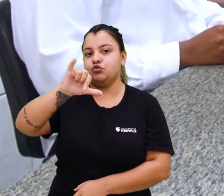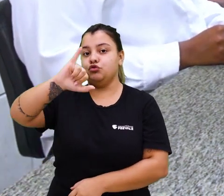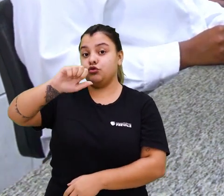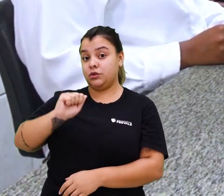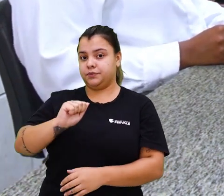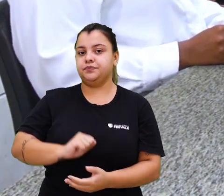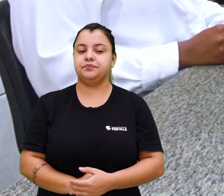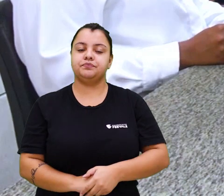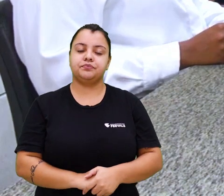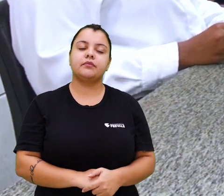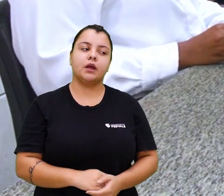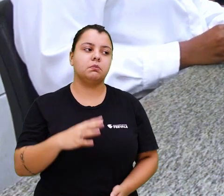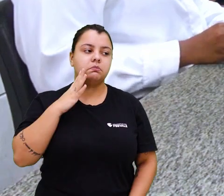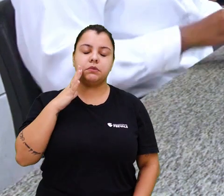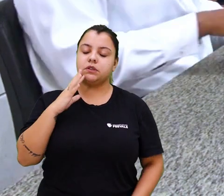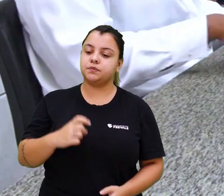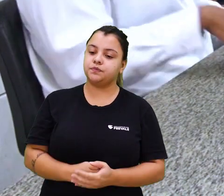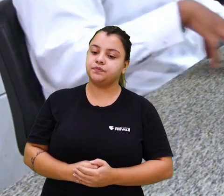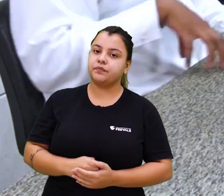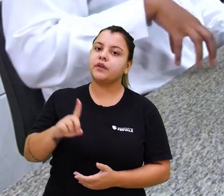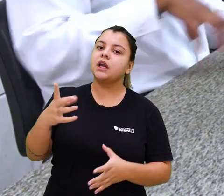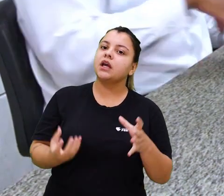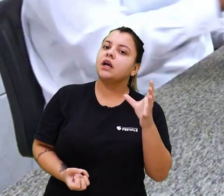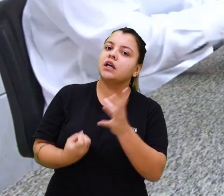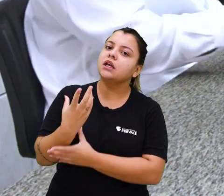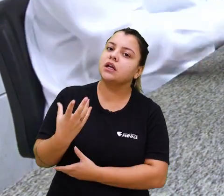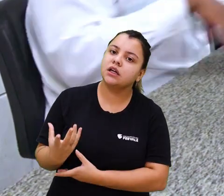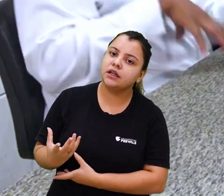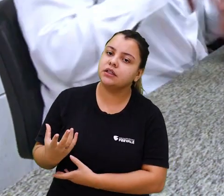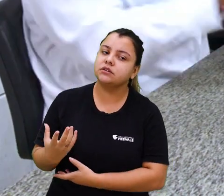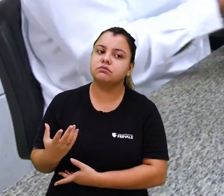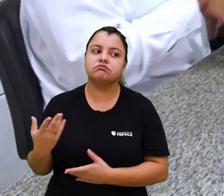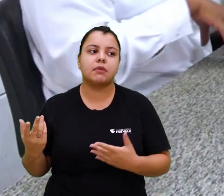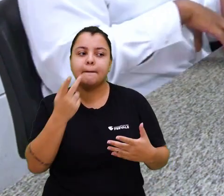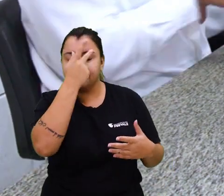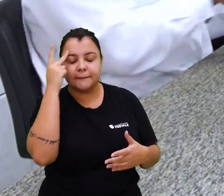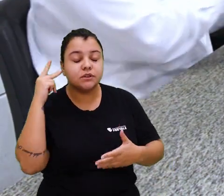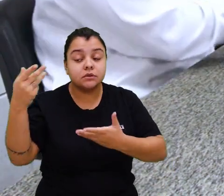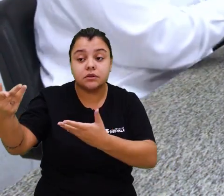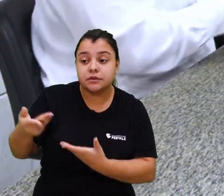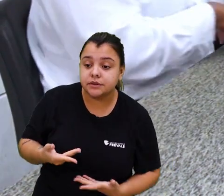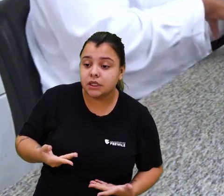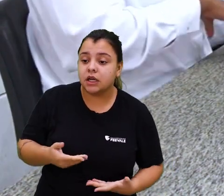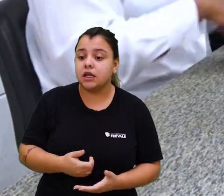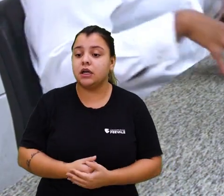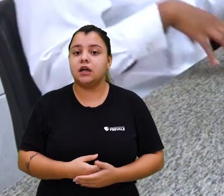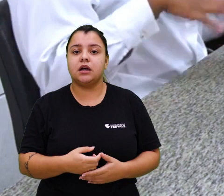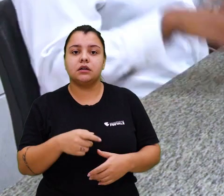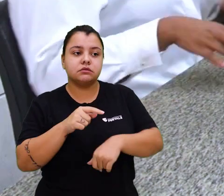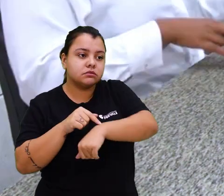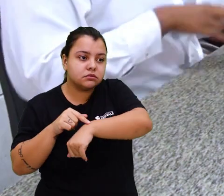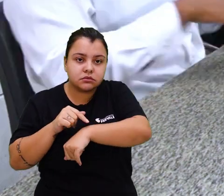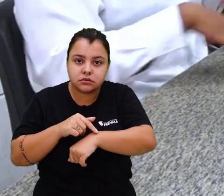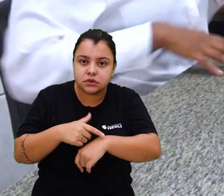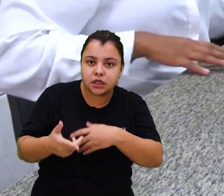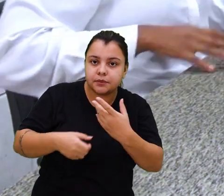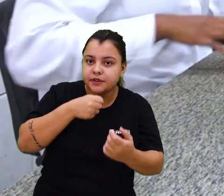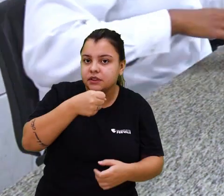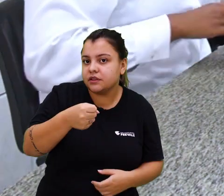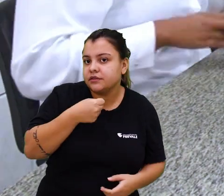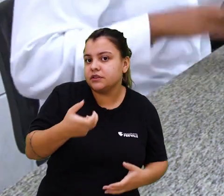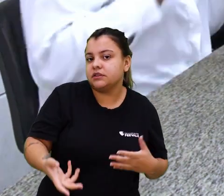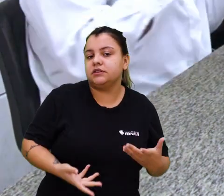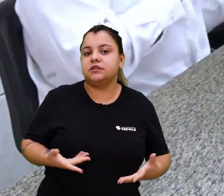favela lá Foi bem legal e e a criação de quem a gente vai convidar como é que vai ser Quanto tempo que a gente vai ter para entrevistar